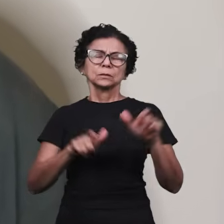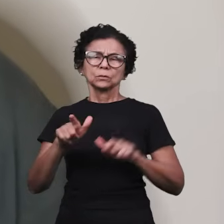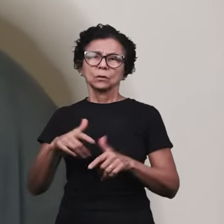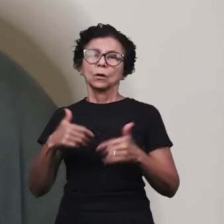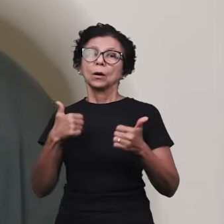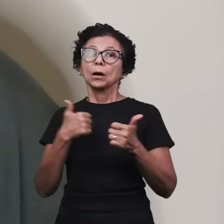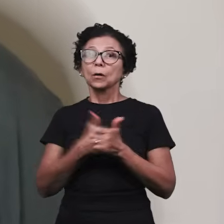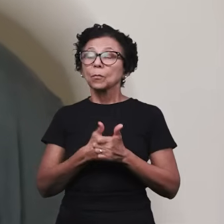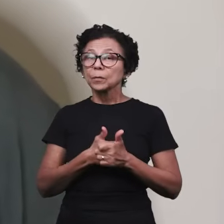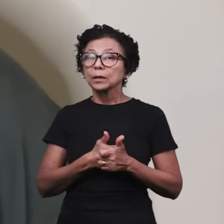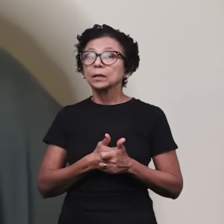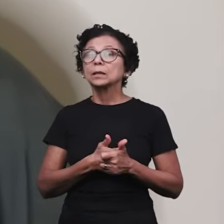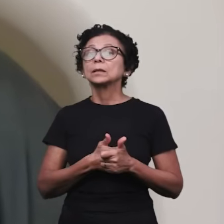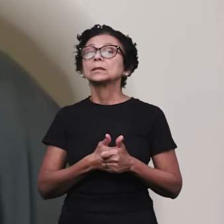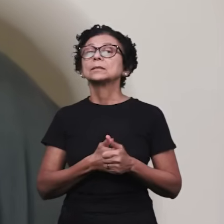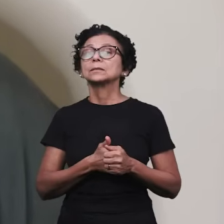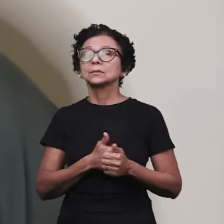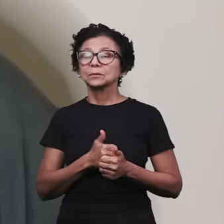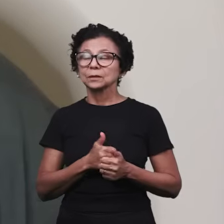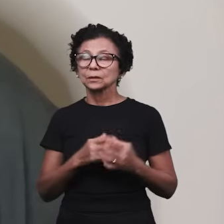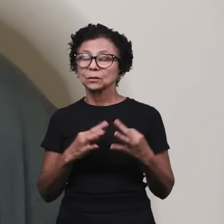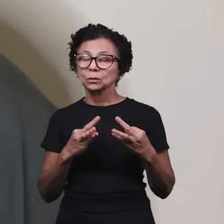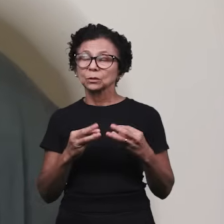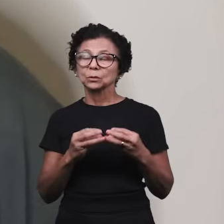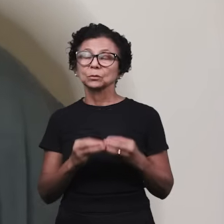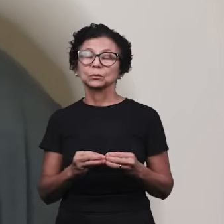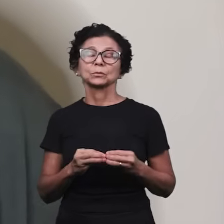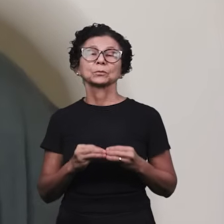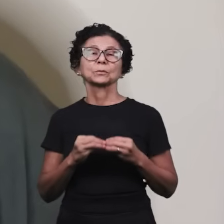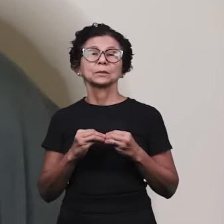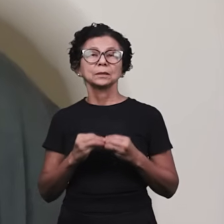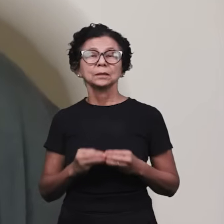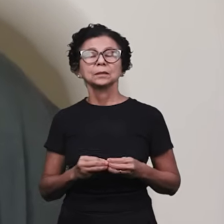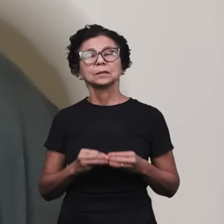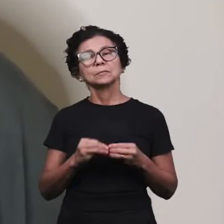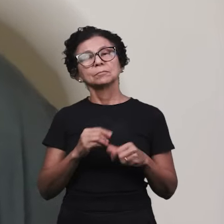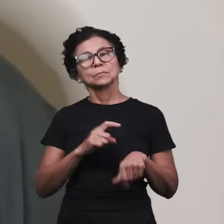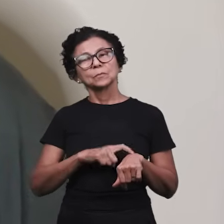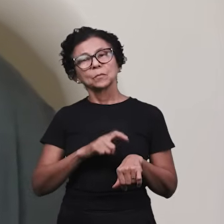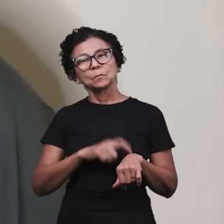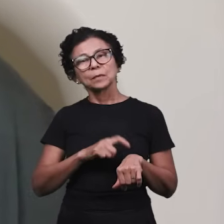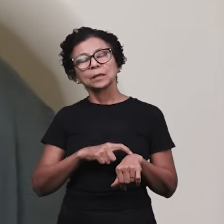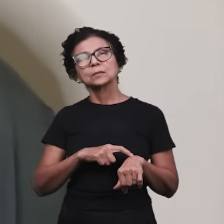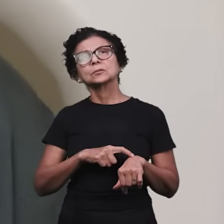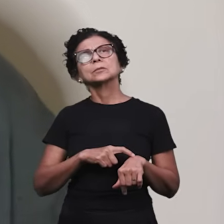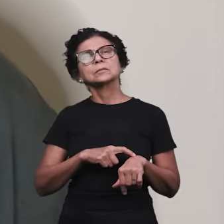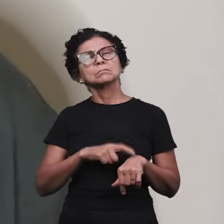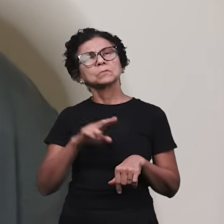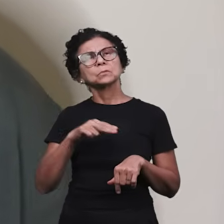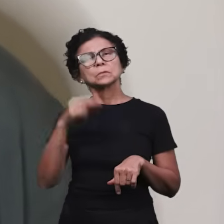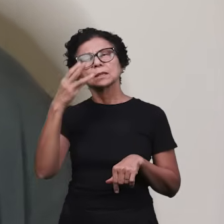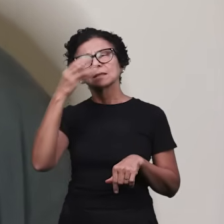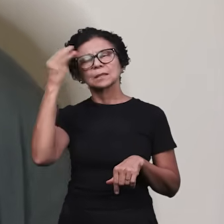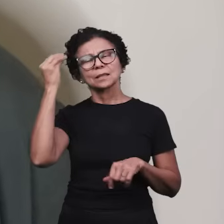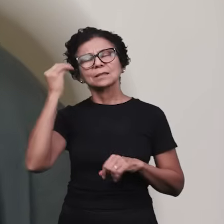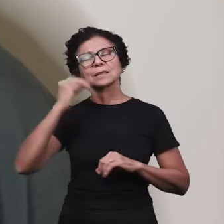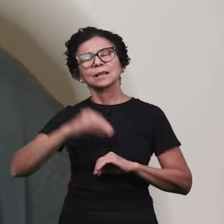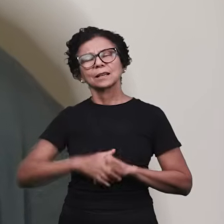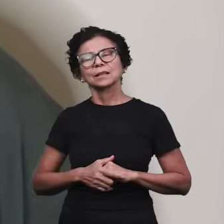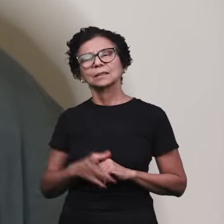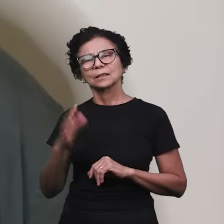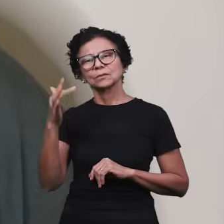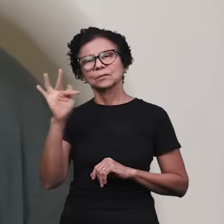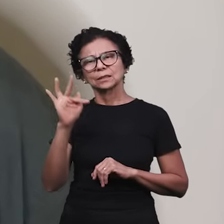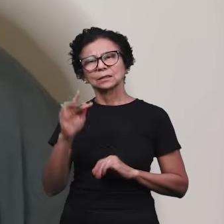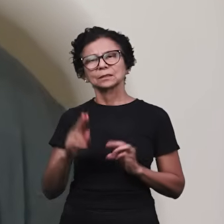acompanhassem plenamente cada momento vivido pela igreja. Foram dias que permanecerão na memória da igreja em Paris como testemunho